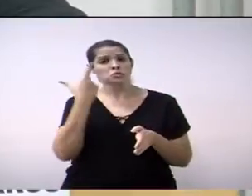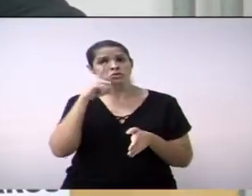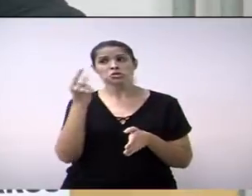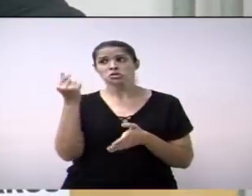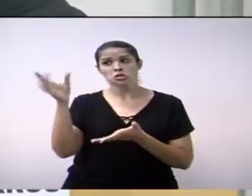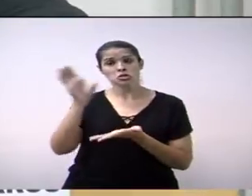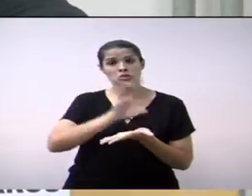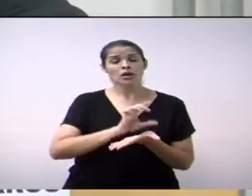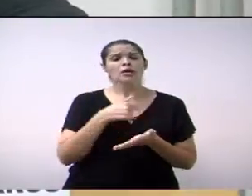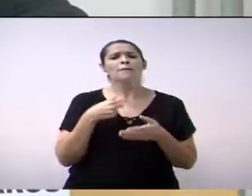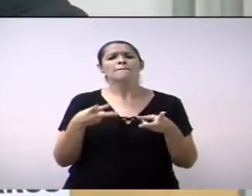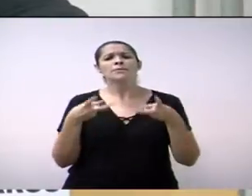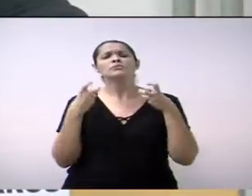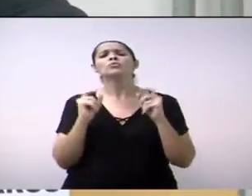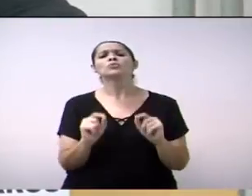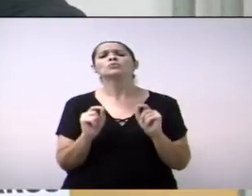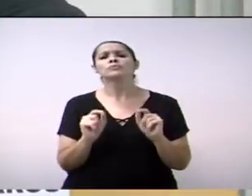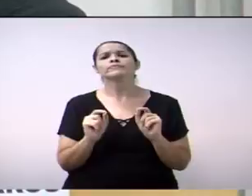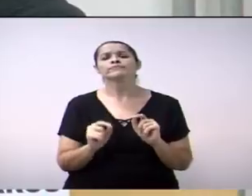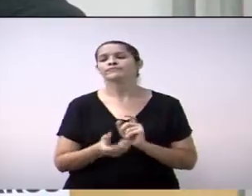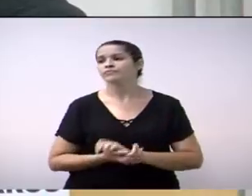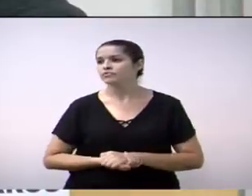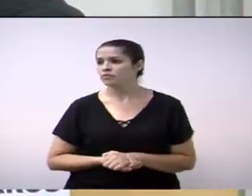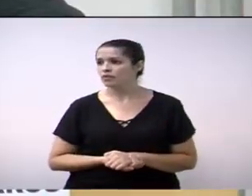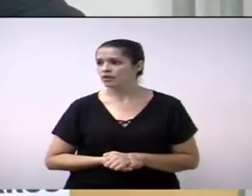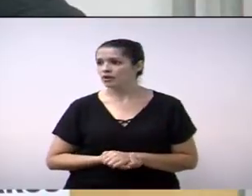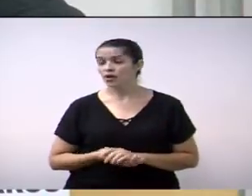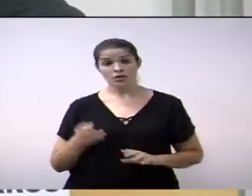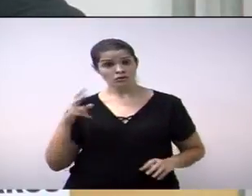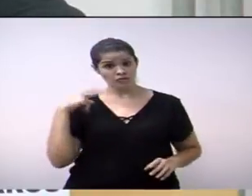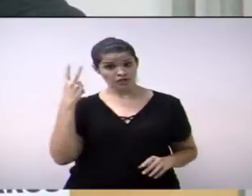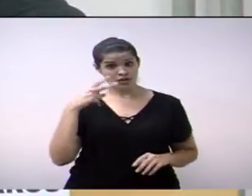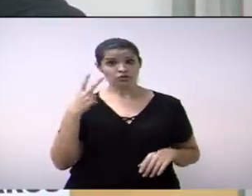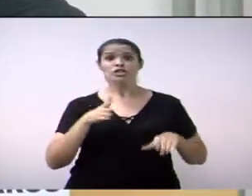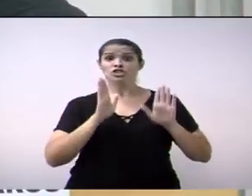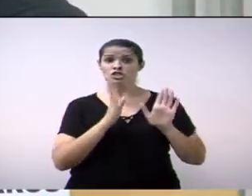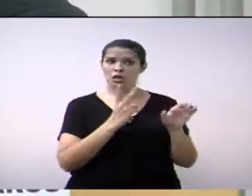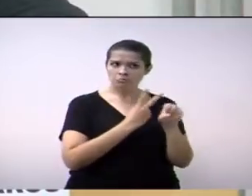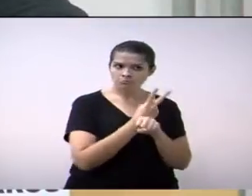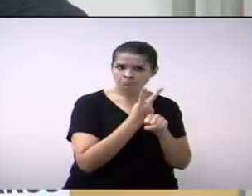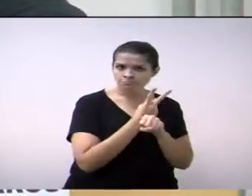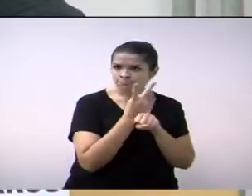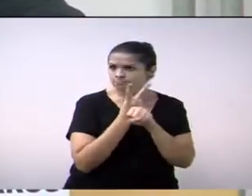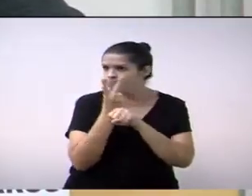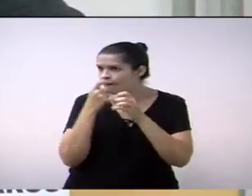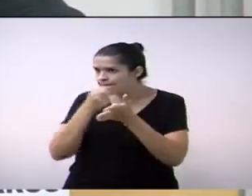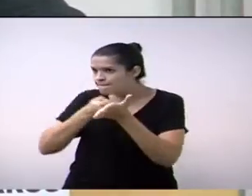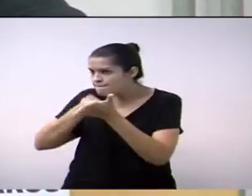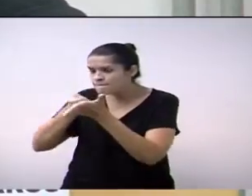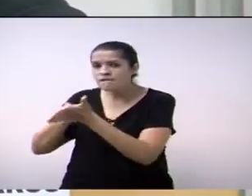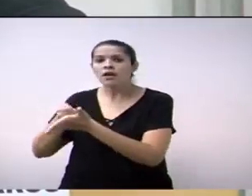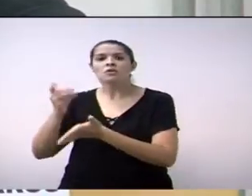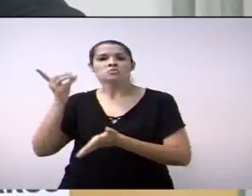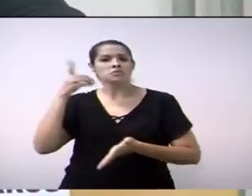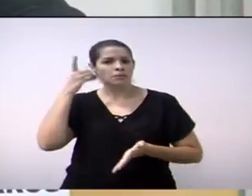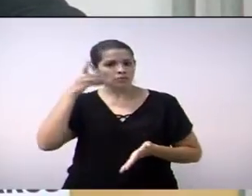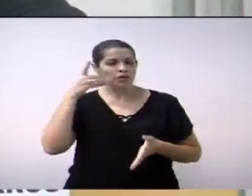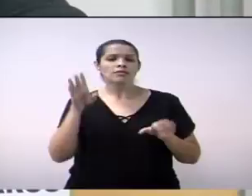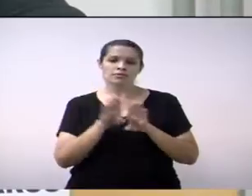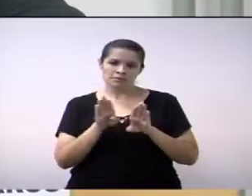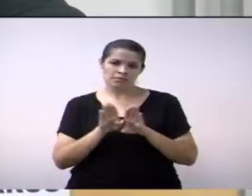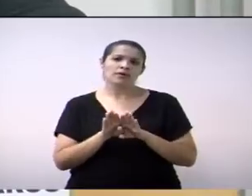tenho percebido? Que os vereadores têm feito a sua parte, os deputados de alguma forma também tem